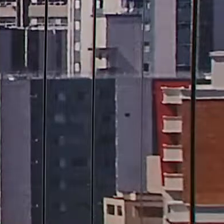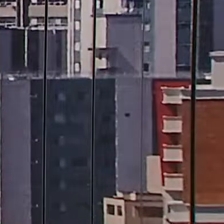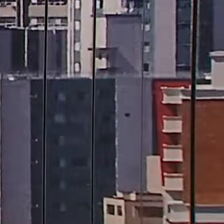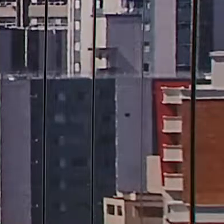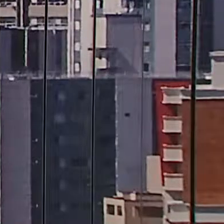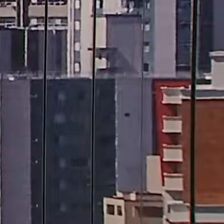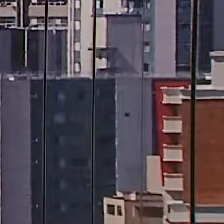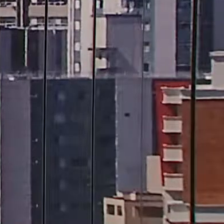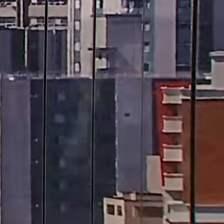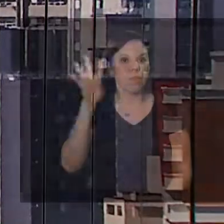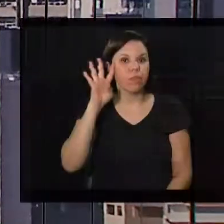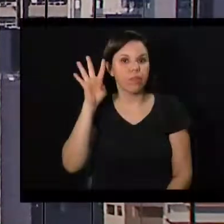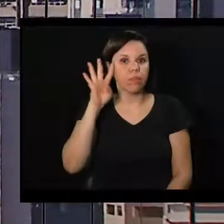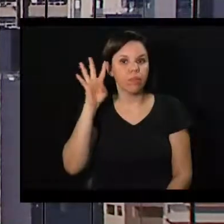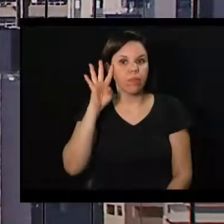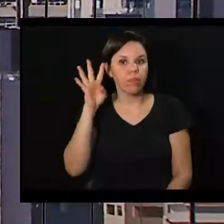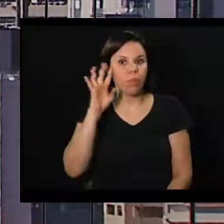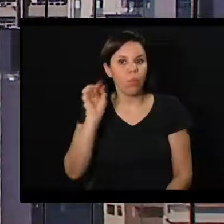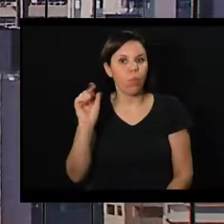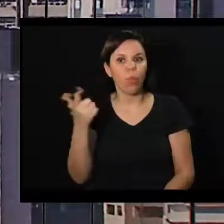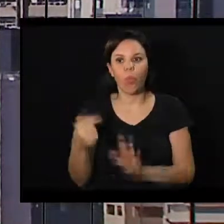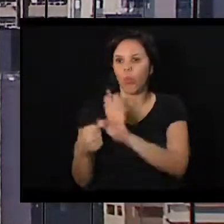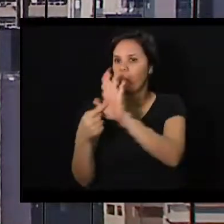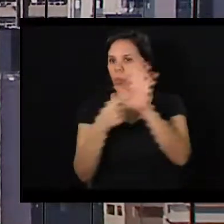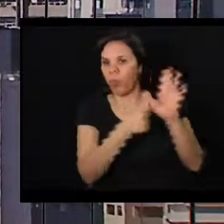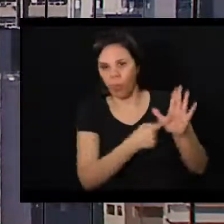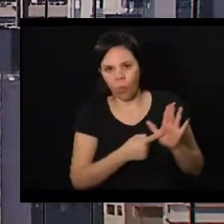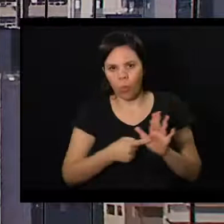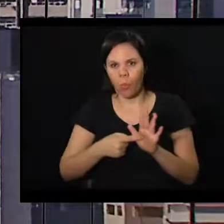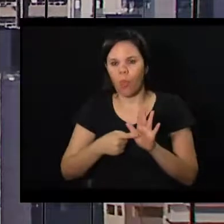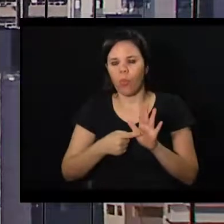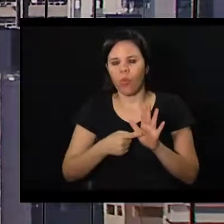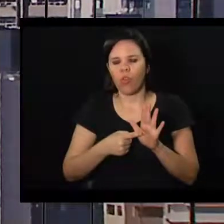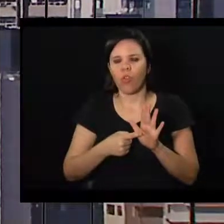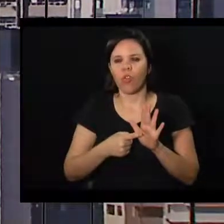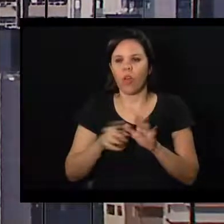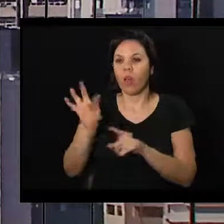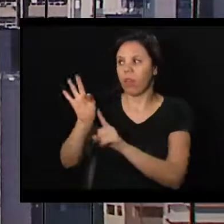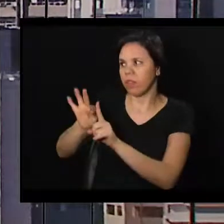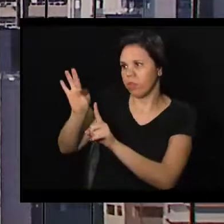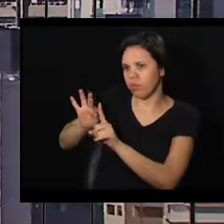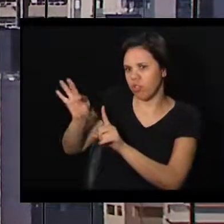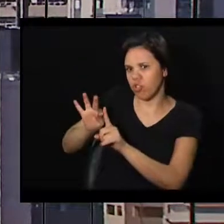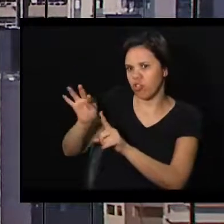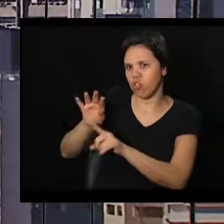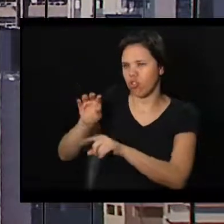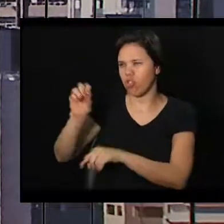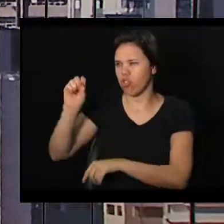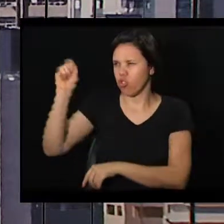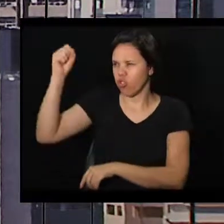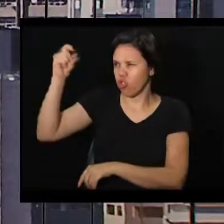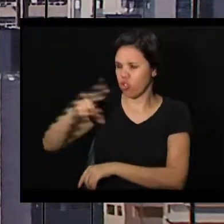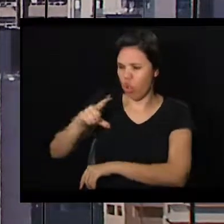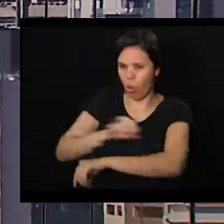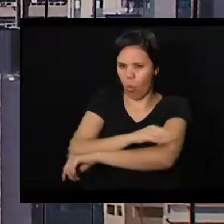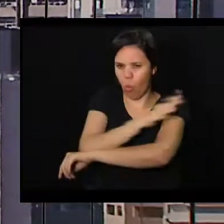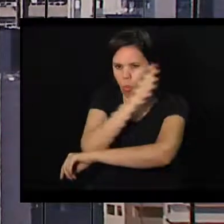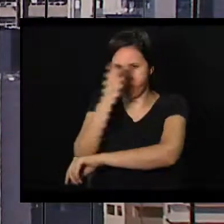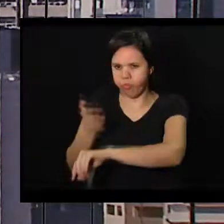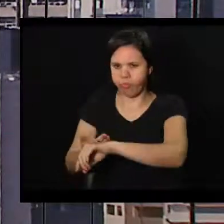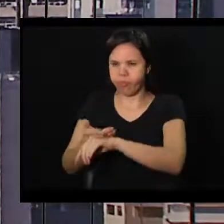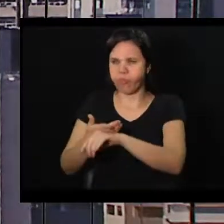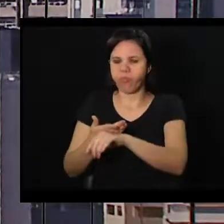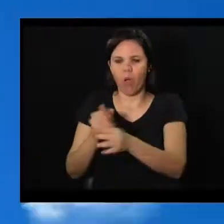Amanhã, quarta-feira, o panorama não muda em Campinas. Sol durante todo o dia, sem a presença de muitas nuvens, e